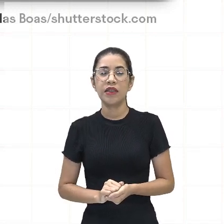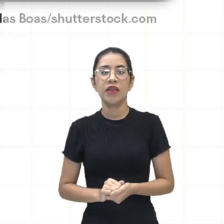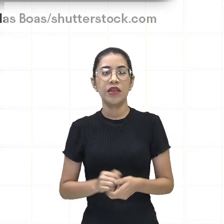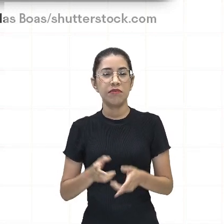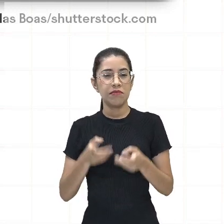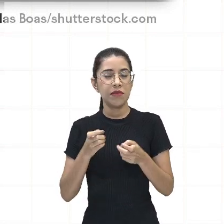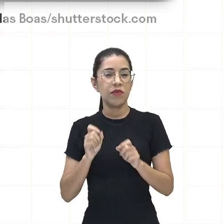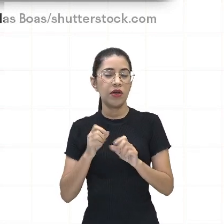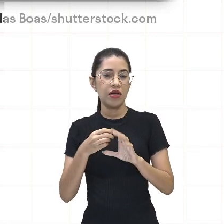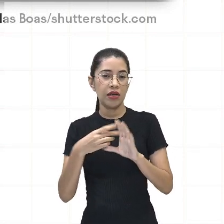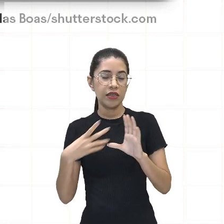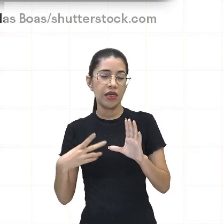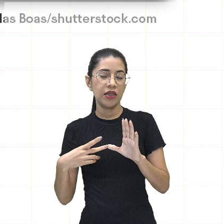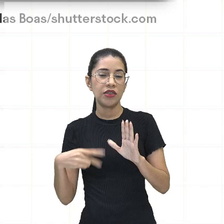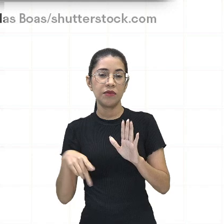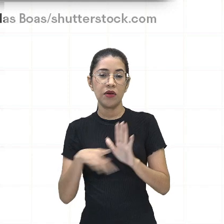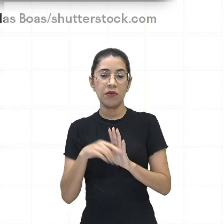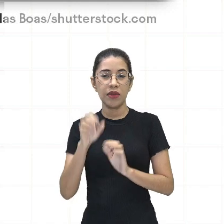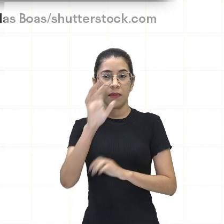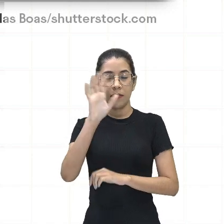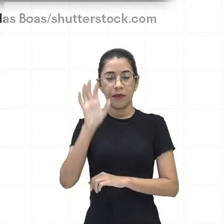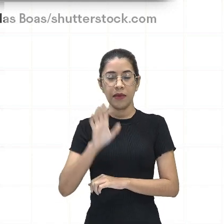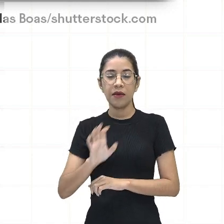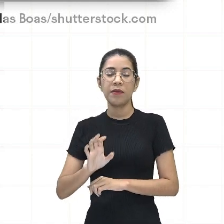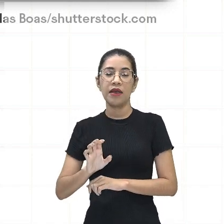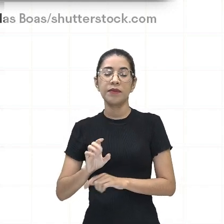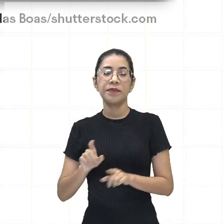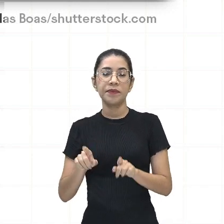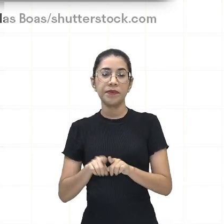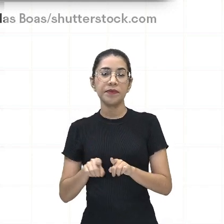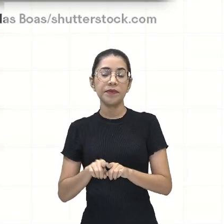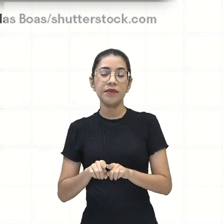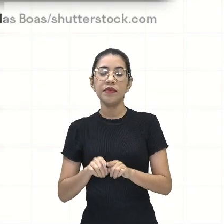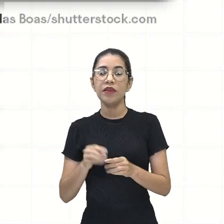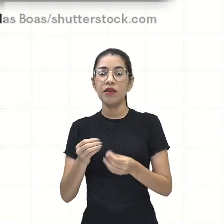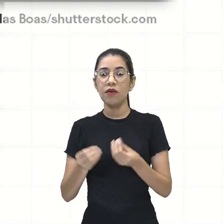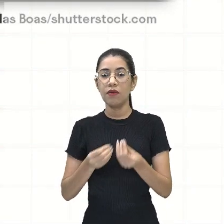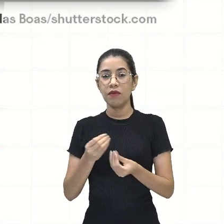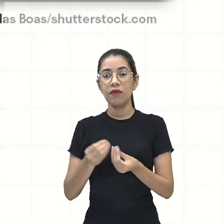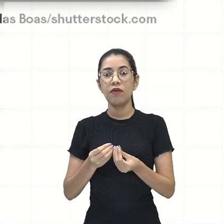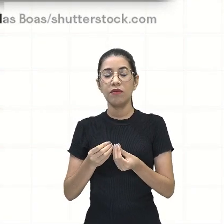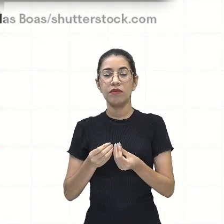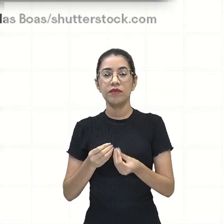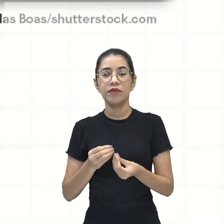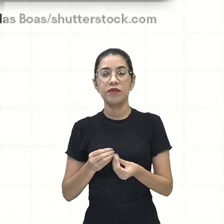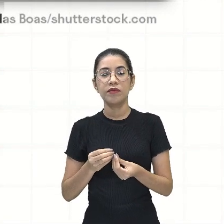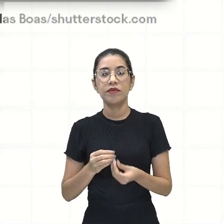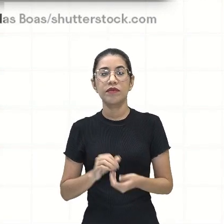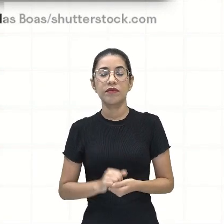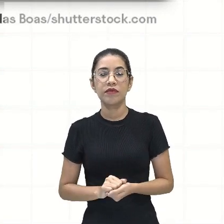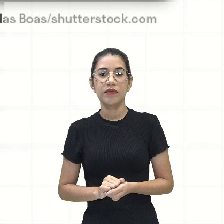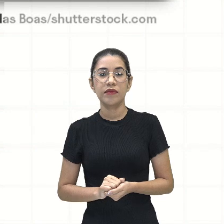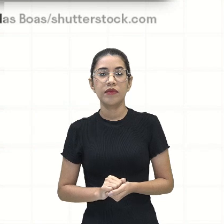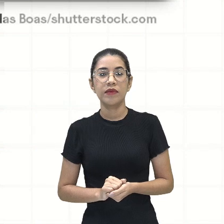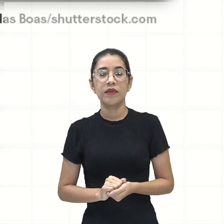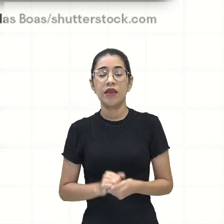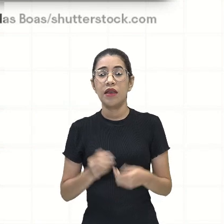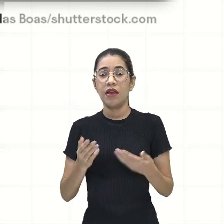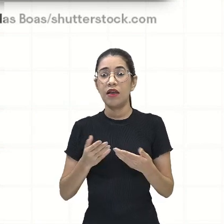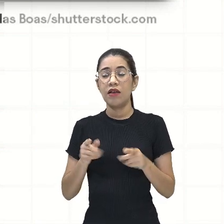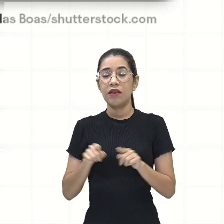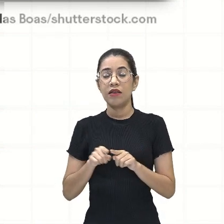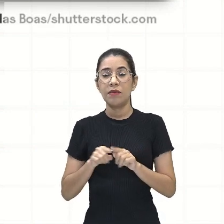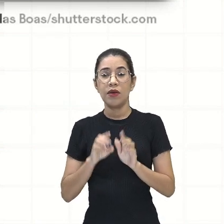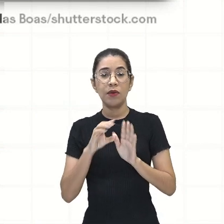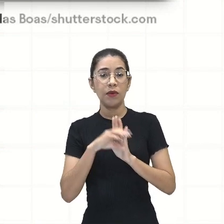aspectos, as características, né? Essa divisão que é feita a partir da regionalização. E aqui, olha, nós temos o conceito